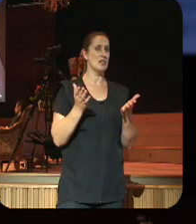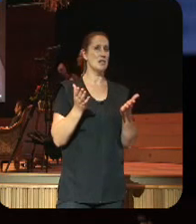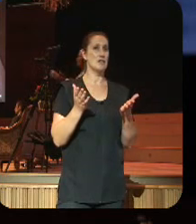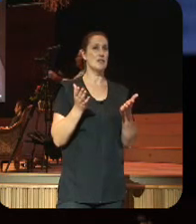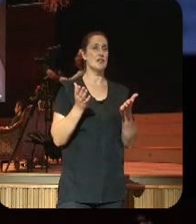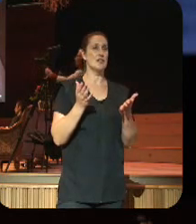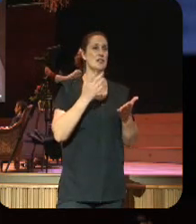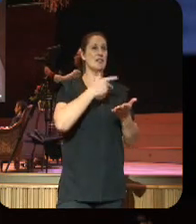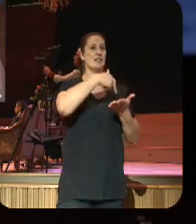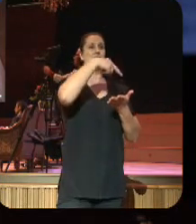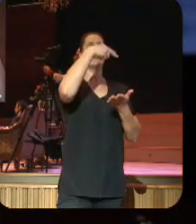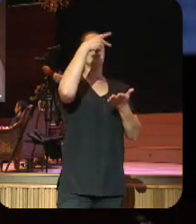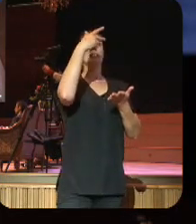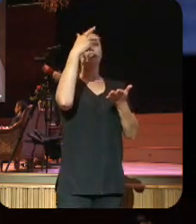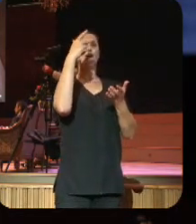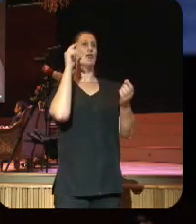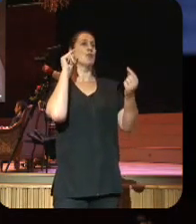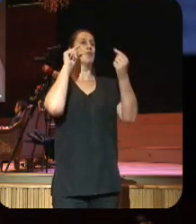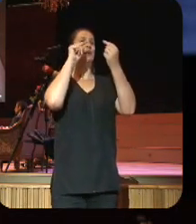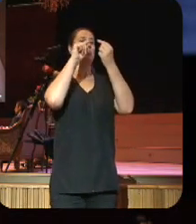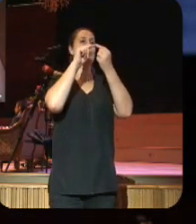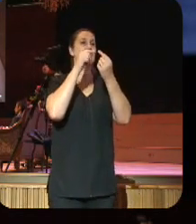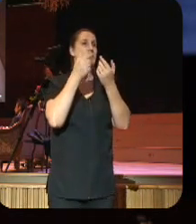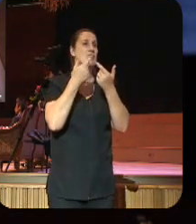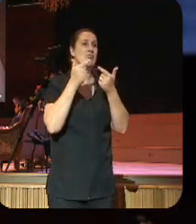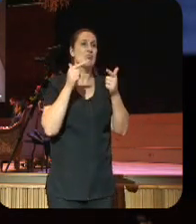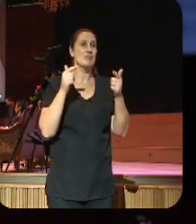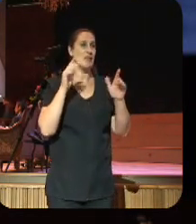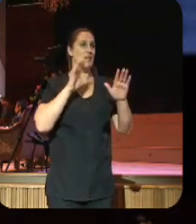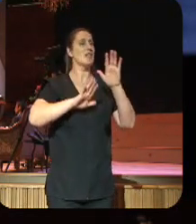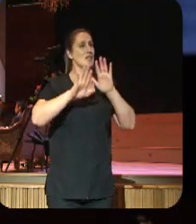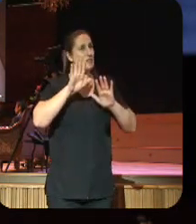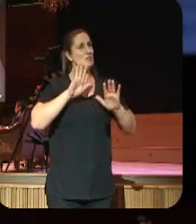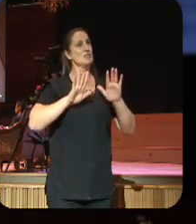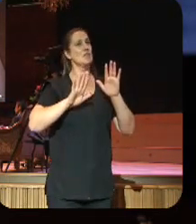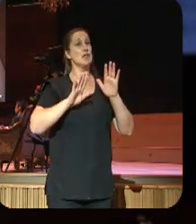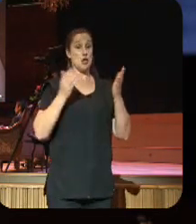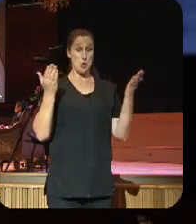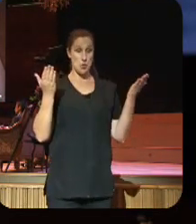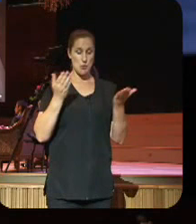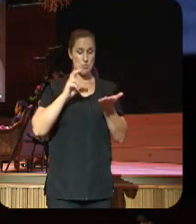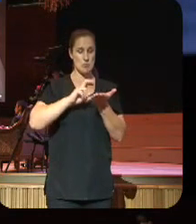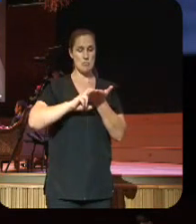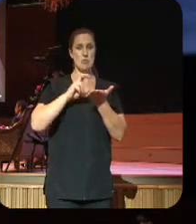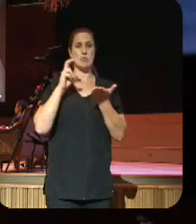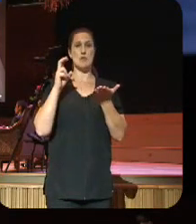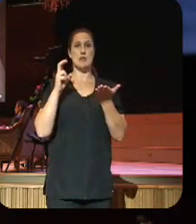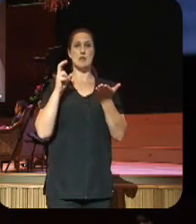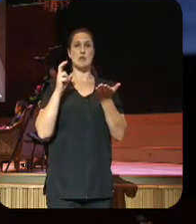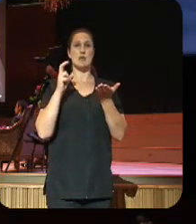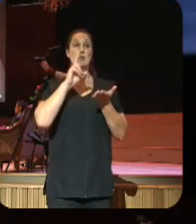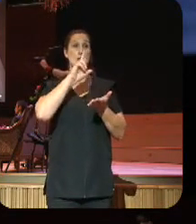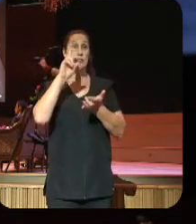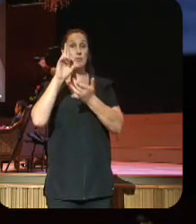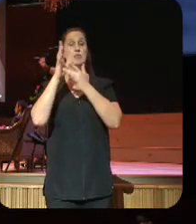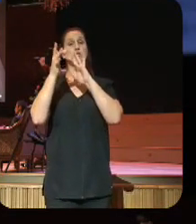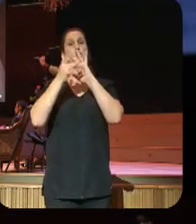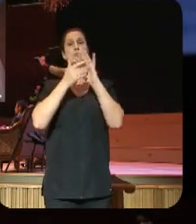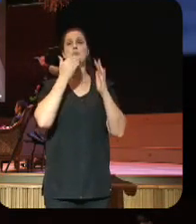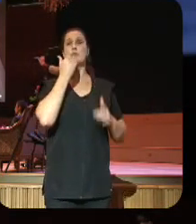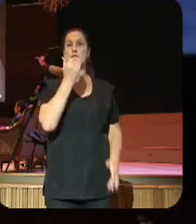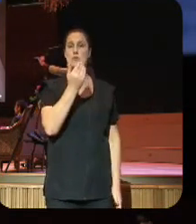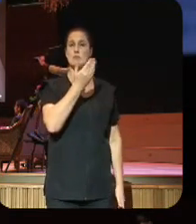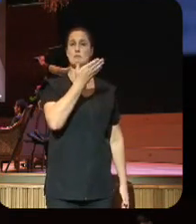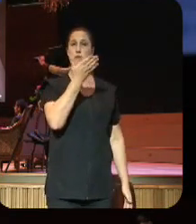Que deixa de ter o verdadeiro significado. E nesta manhã eu vim aqui, em nome de Jesus, pedir para